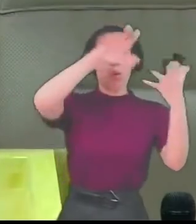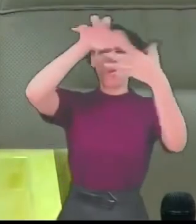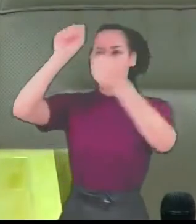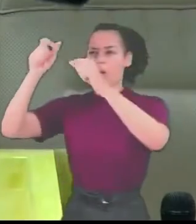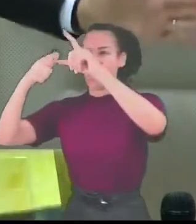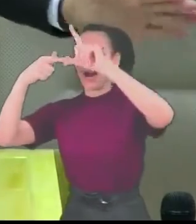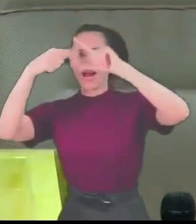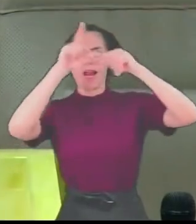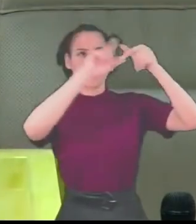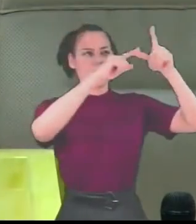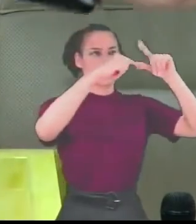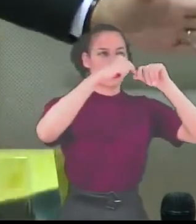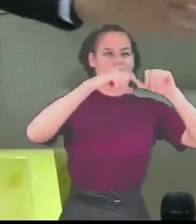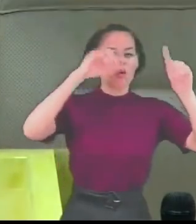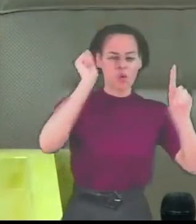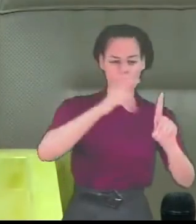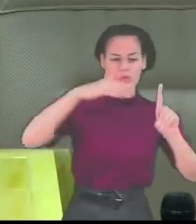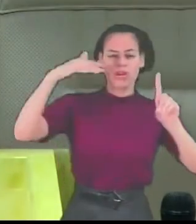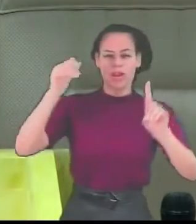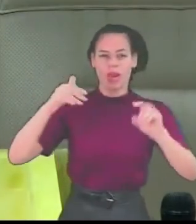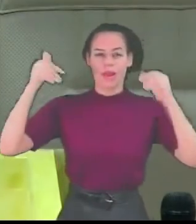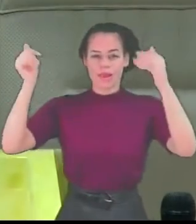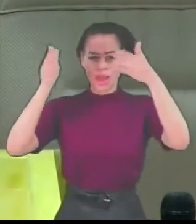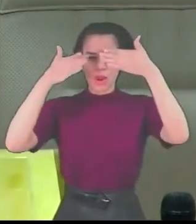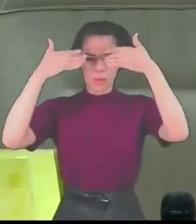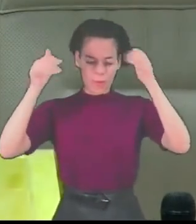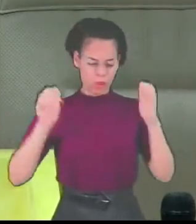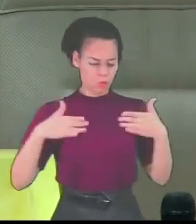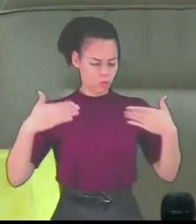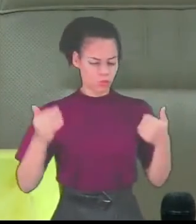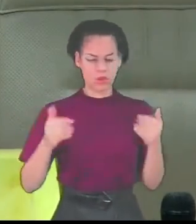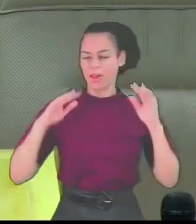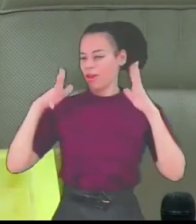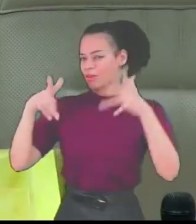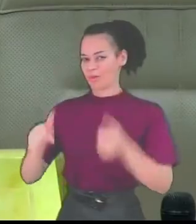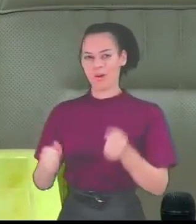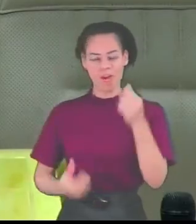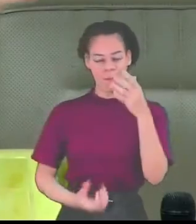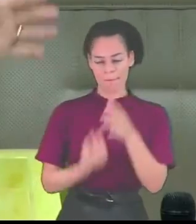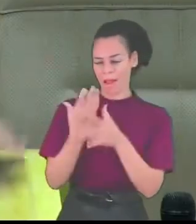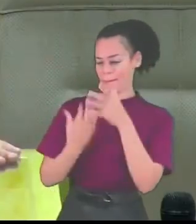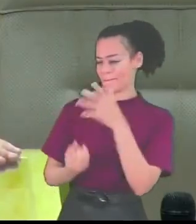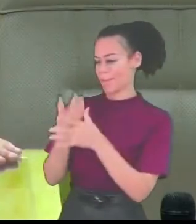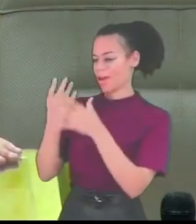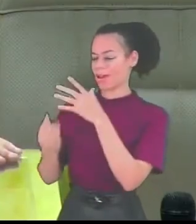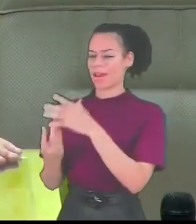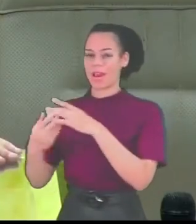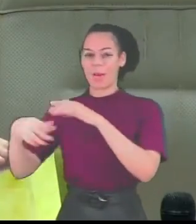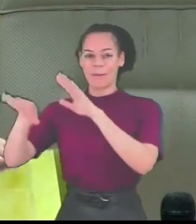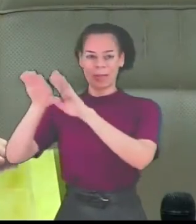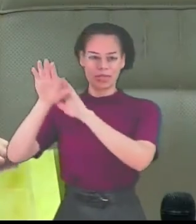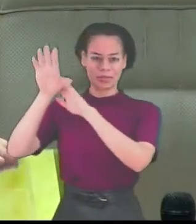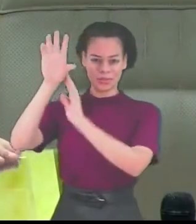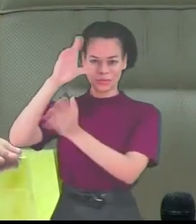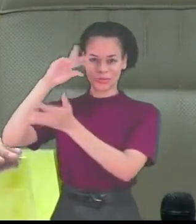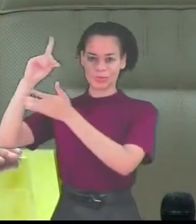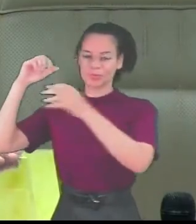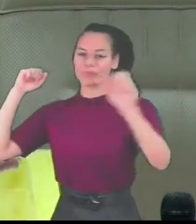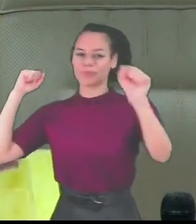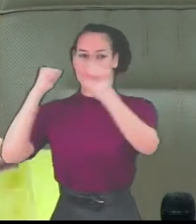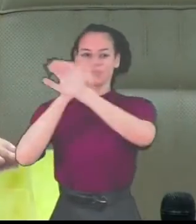estrelas os anjos quero ouvir ser assim tudo foi feito por ele de glória Jesus